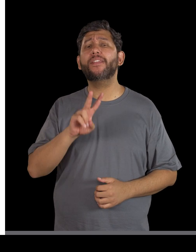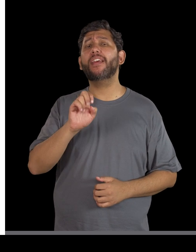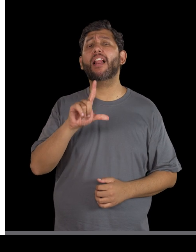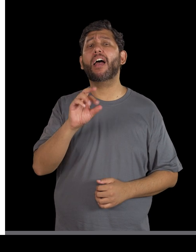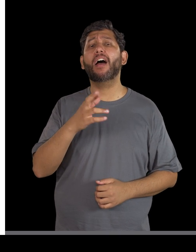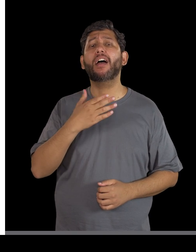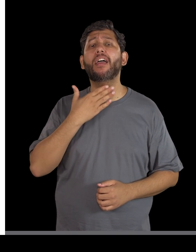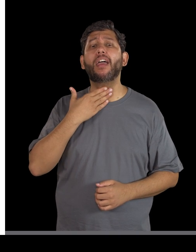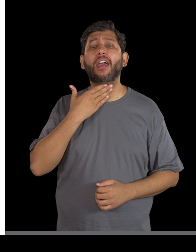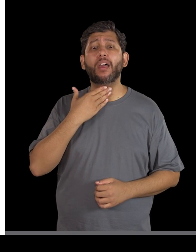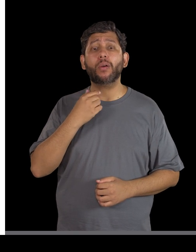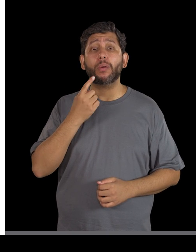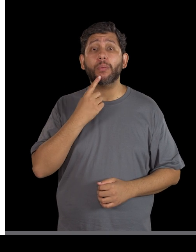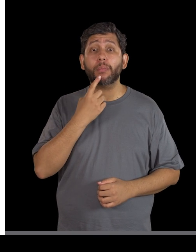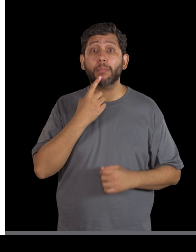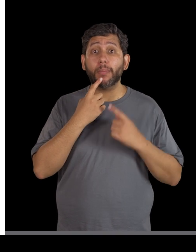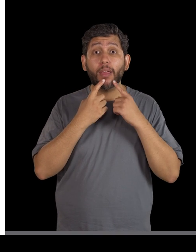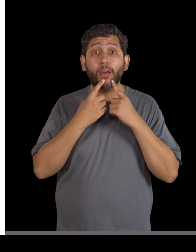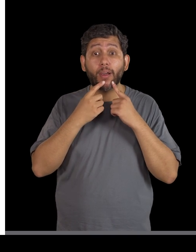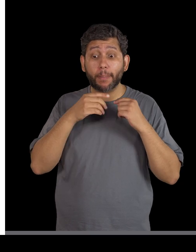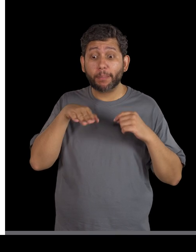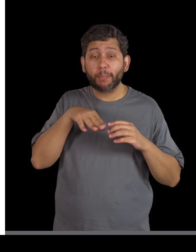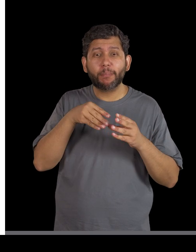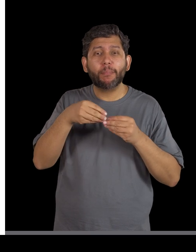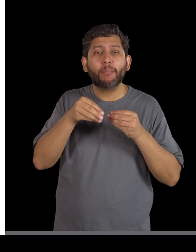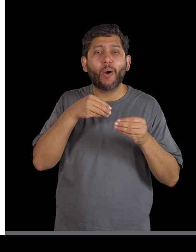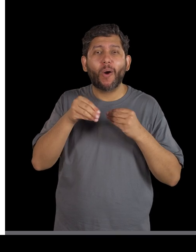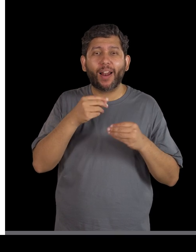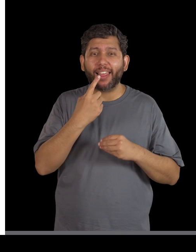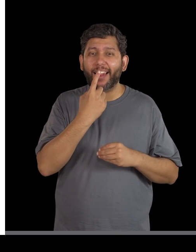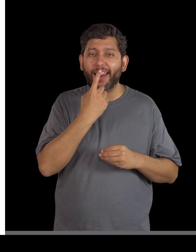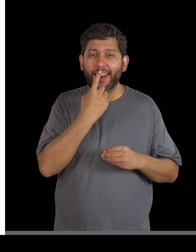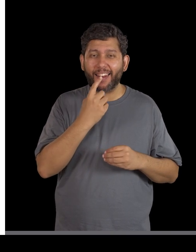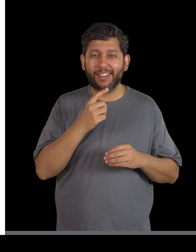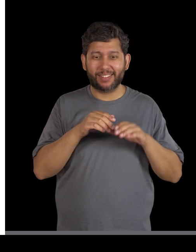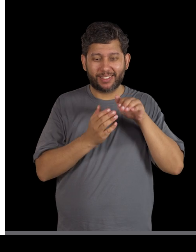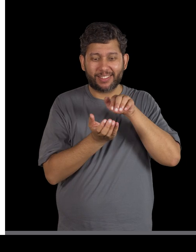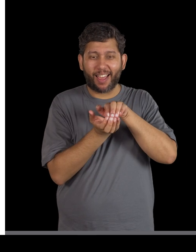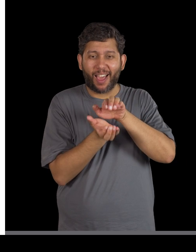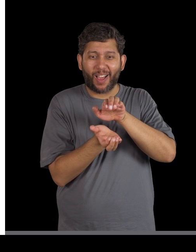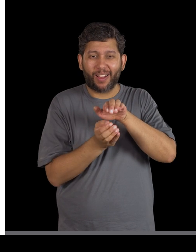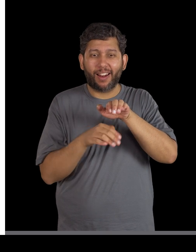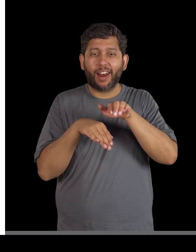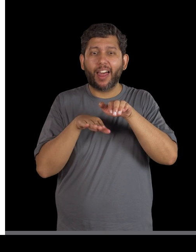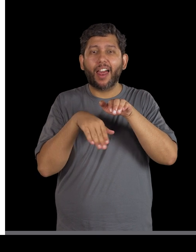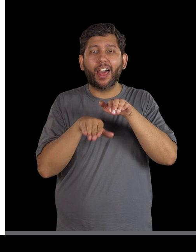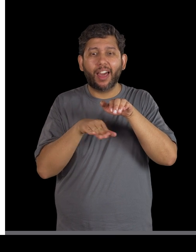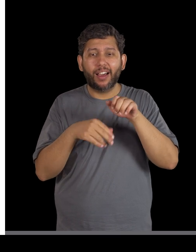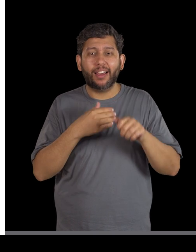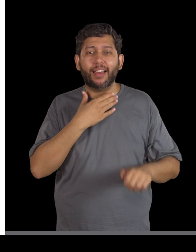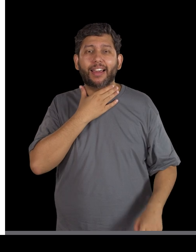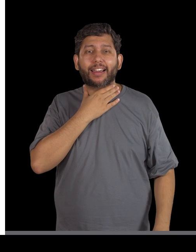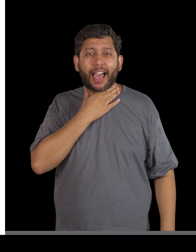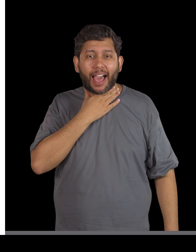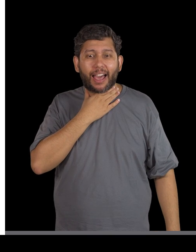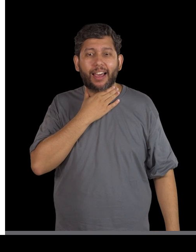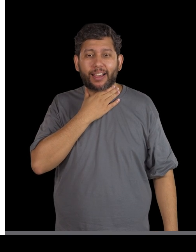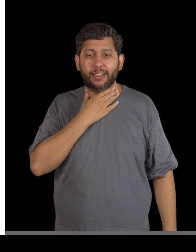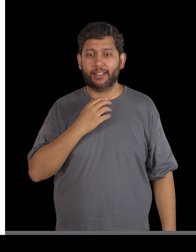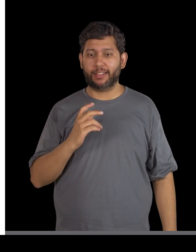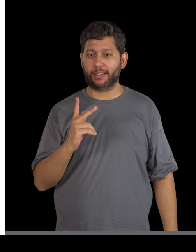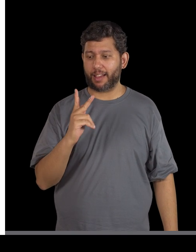acontece aqui na parte mole do seu véu palatino, que é o seu céu da boca. Então, a gente tem o K e